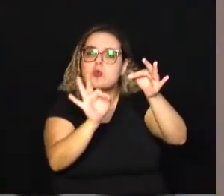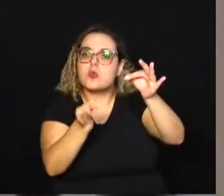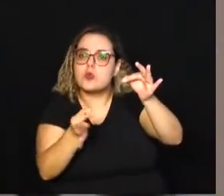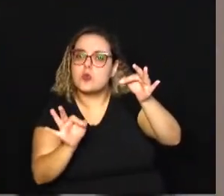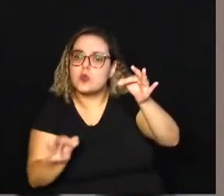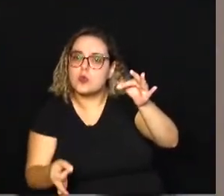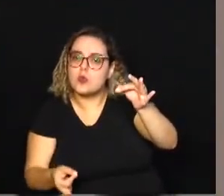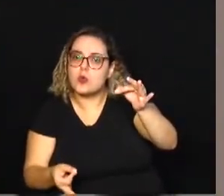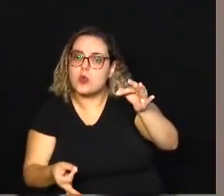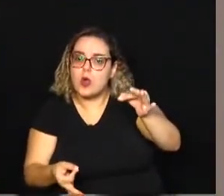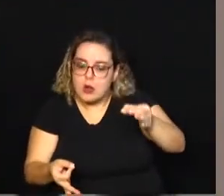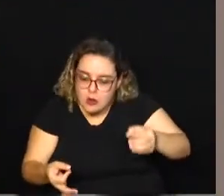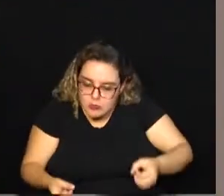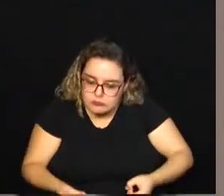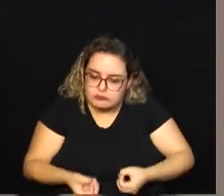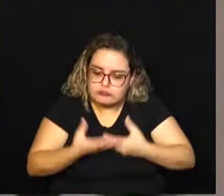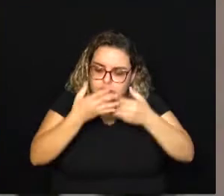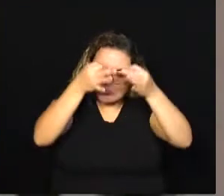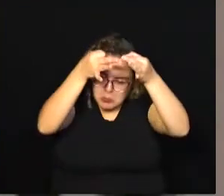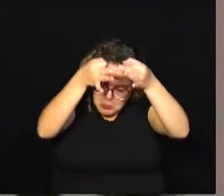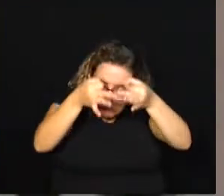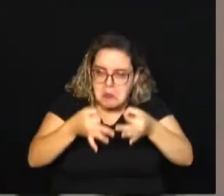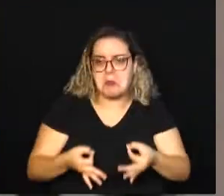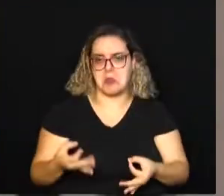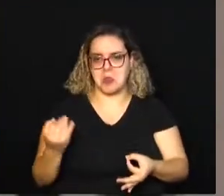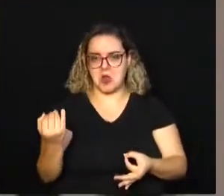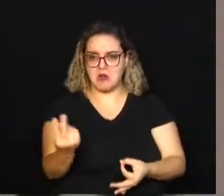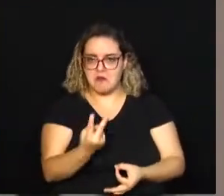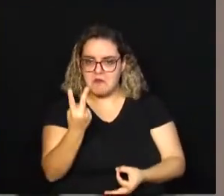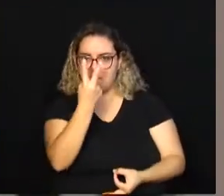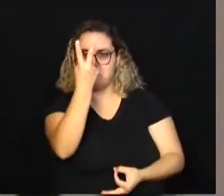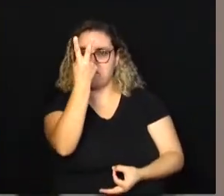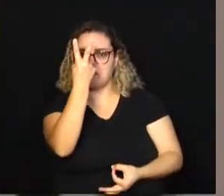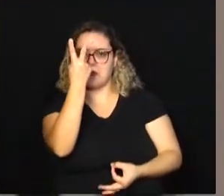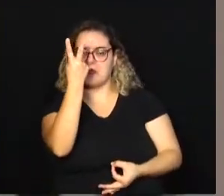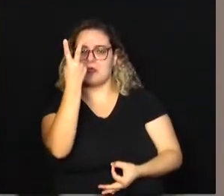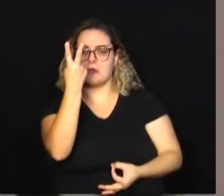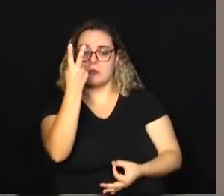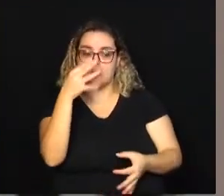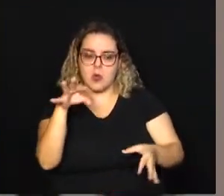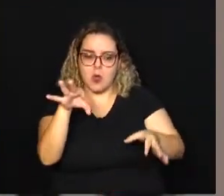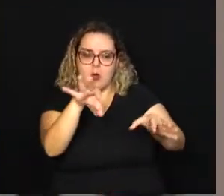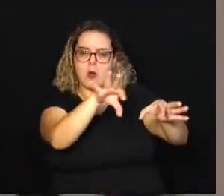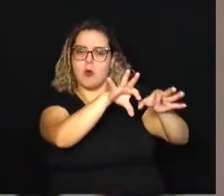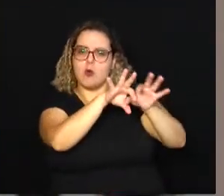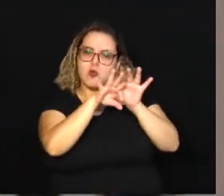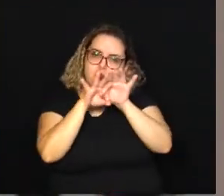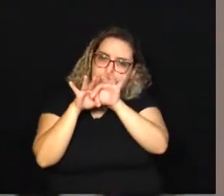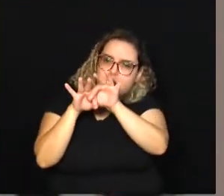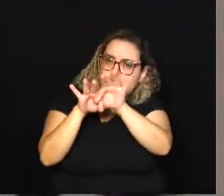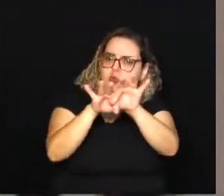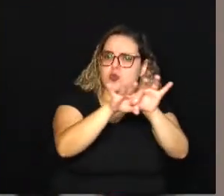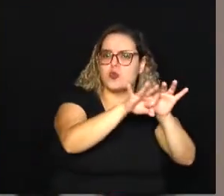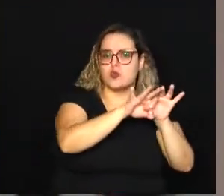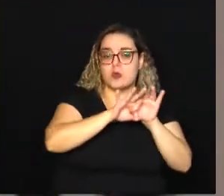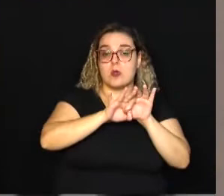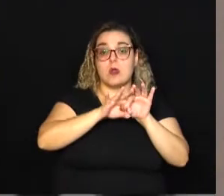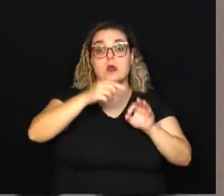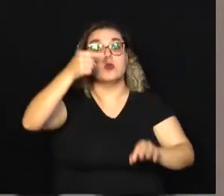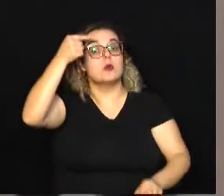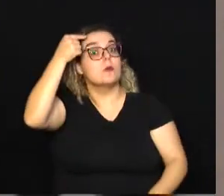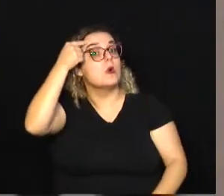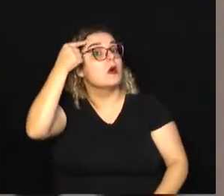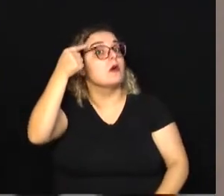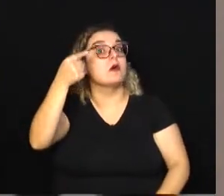argumentação válida e que possa unificar a população em torno de uma ideia. E